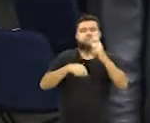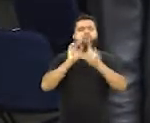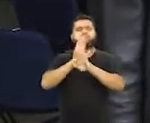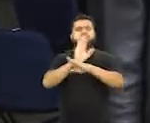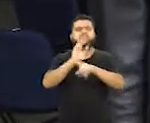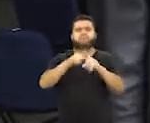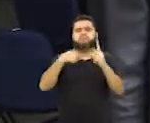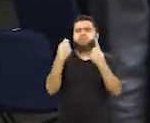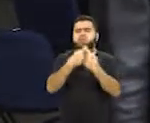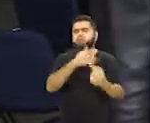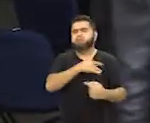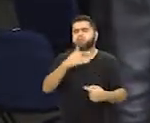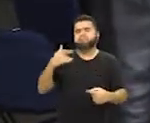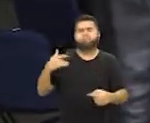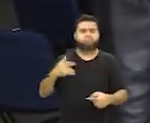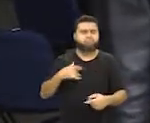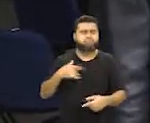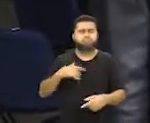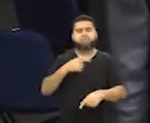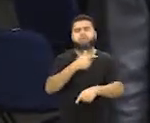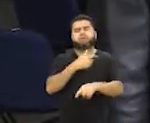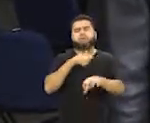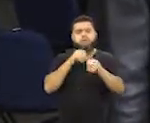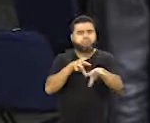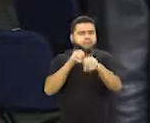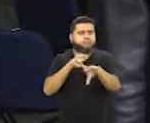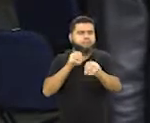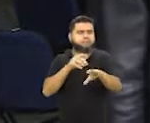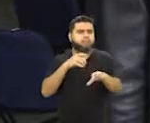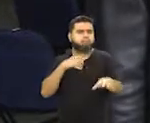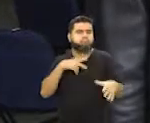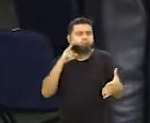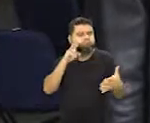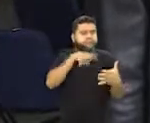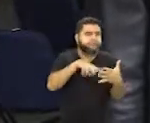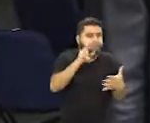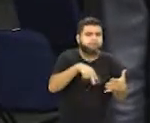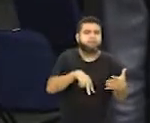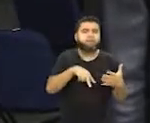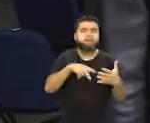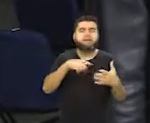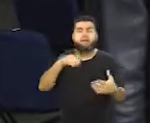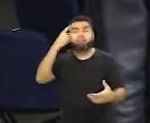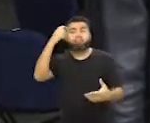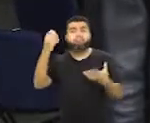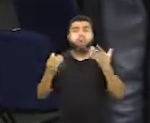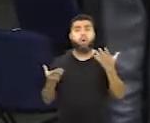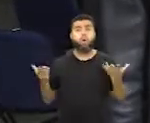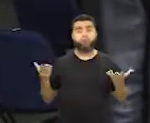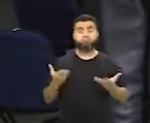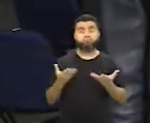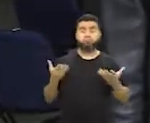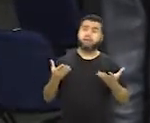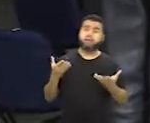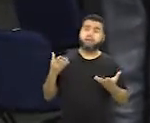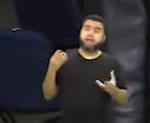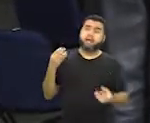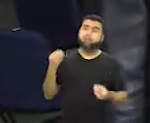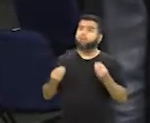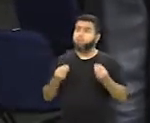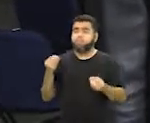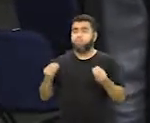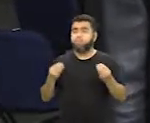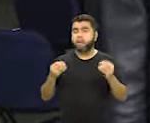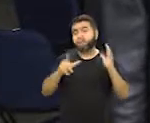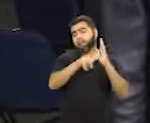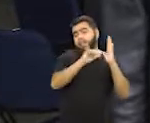esporte, da saúde, da assistência social, da educação, do acesso à leitura, enfim. E a ideia foi hoje um pouco trazer